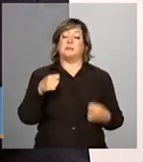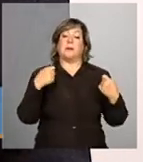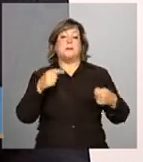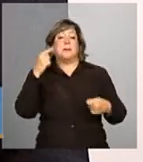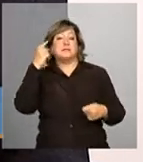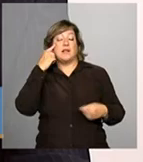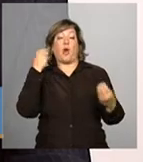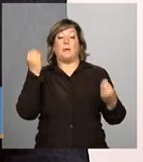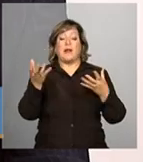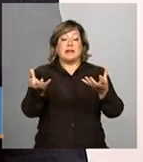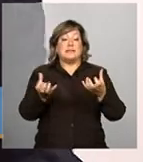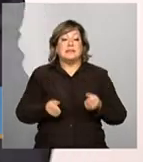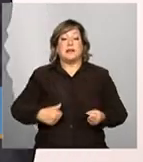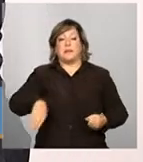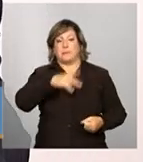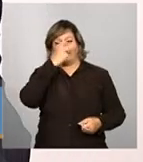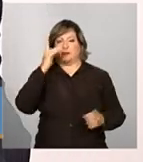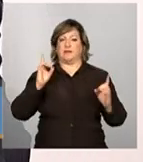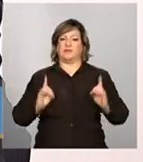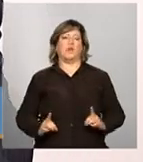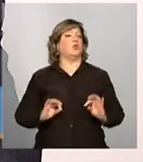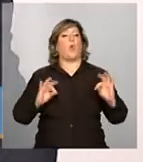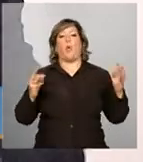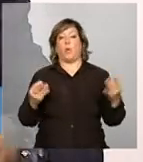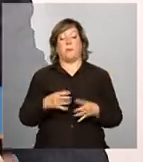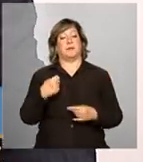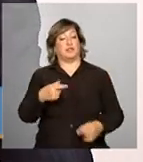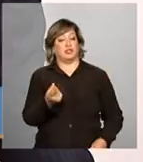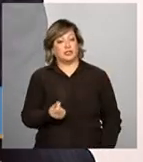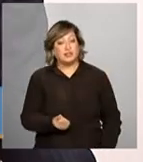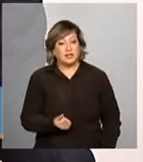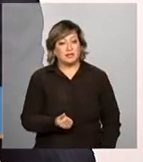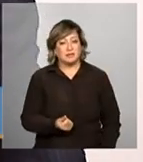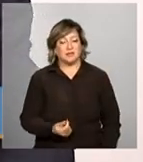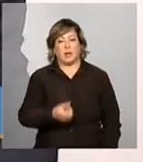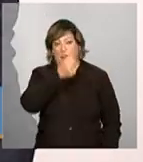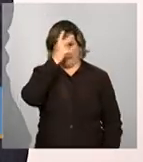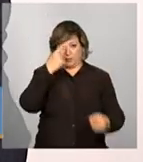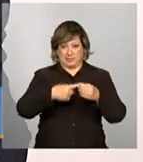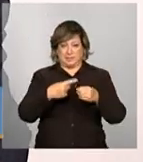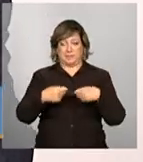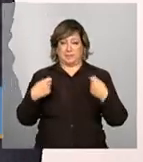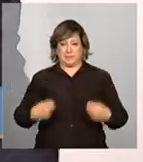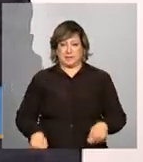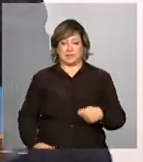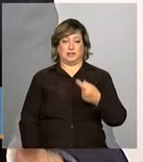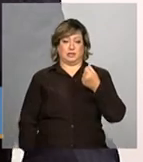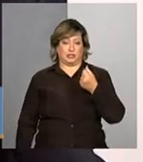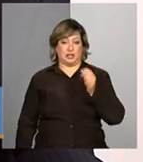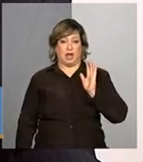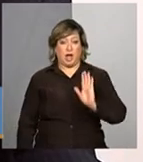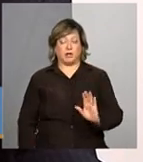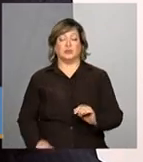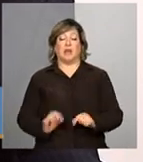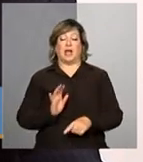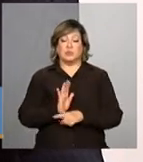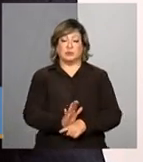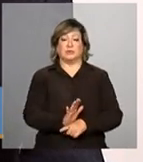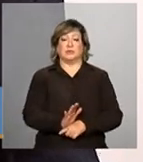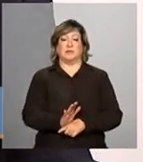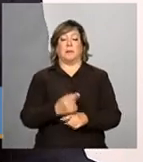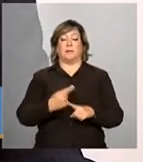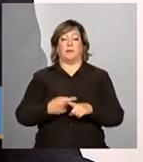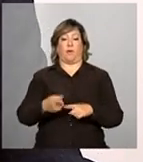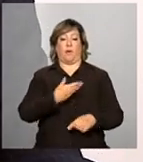sua estrutura física como um traz o crédito também parece tem financiamento o município tem que entrar com recurso Estamos nos expondo é isso mas o governo federal Vai ter que pensar